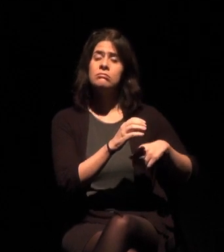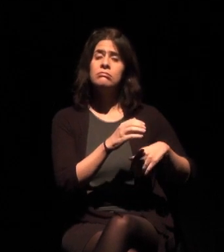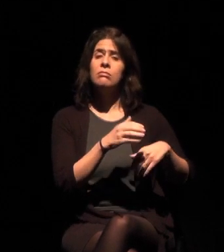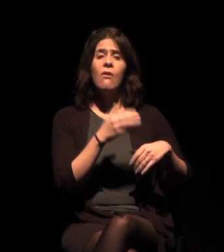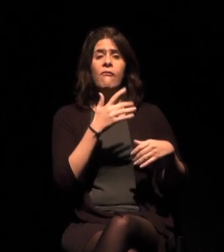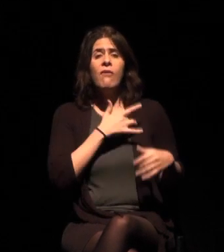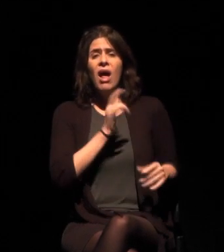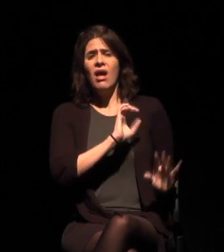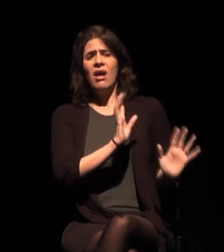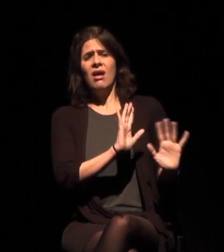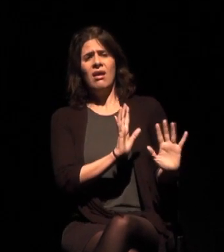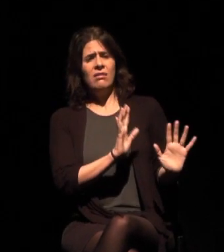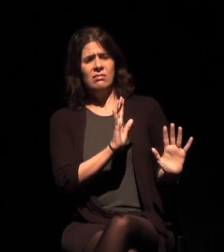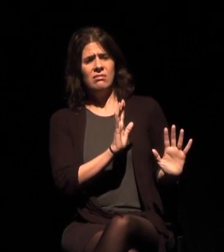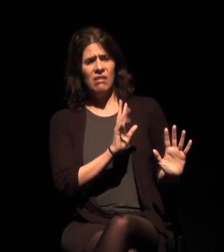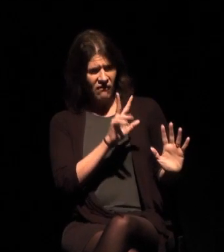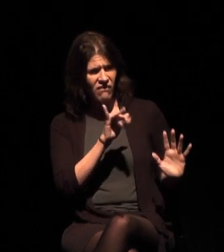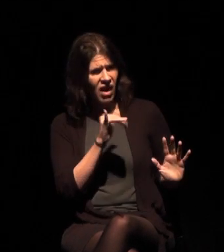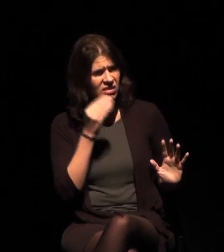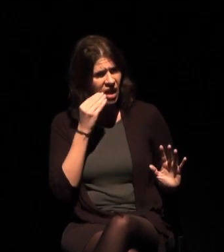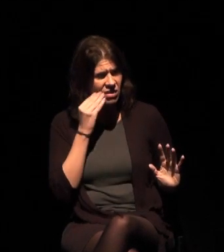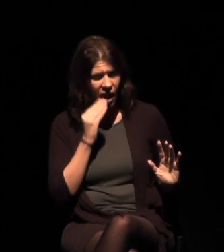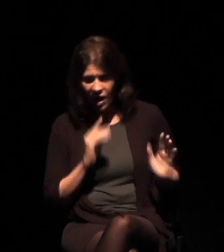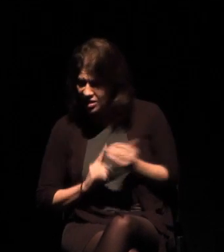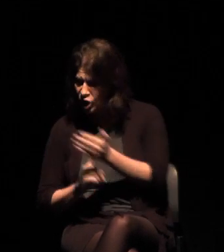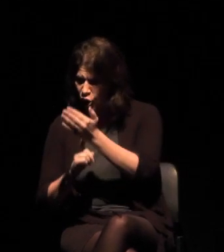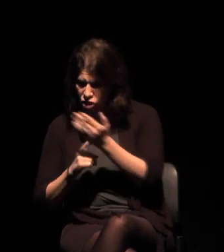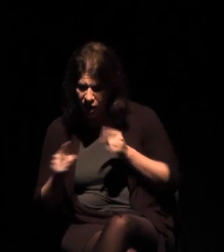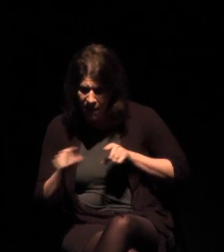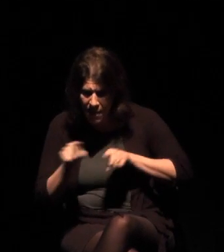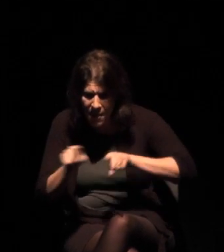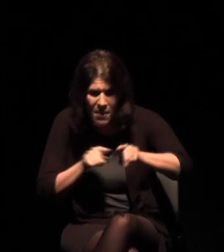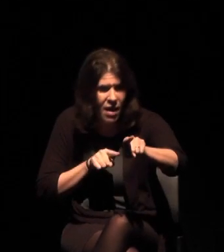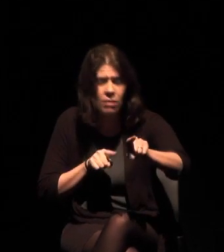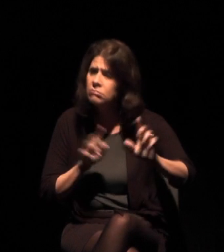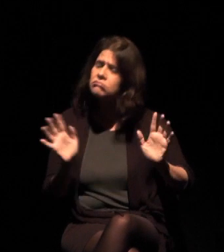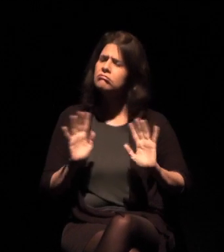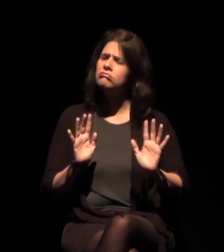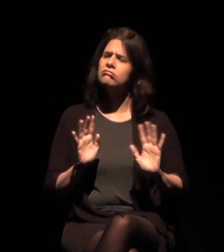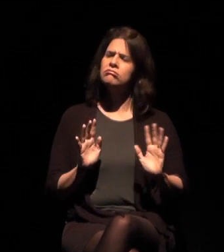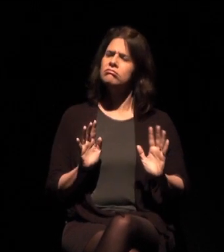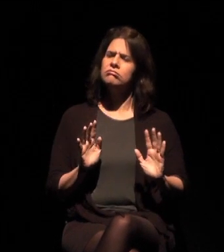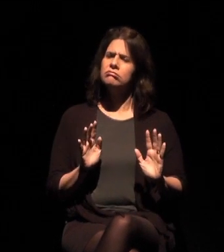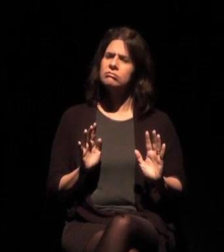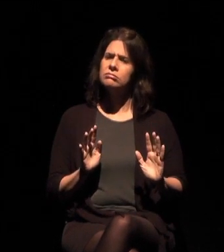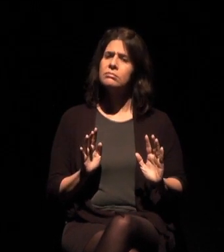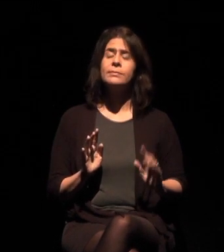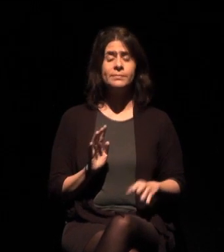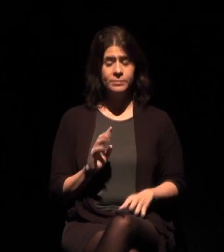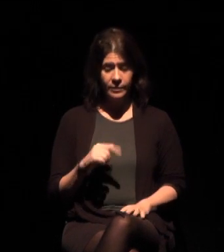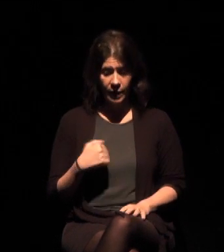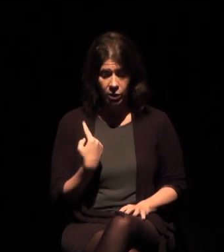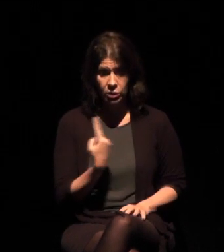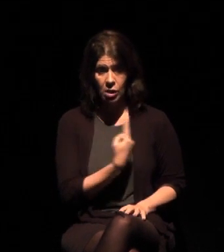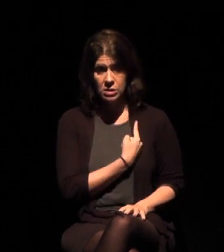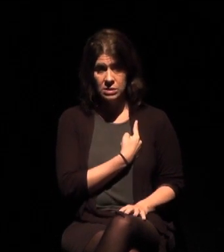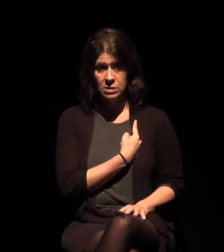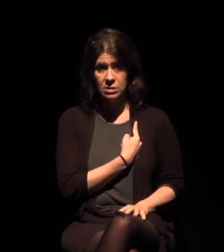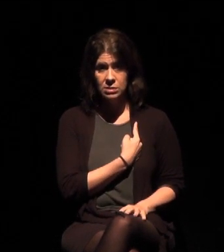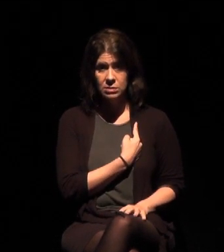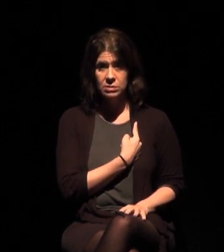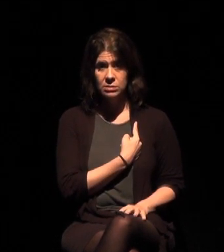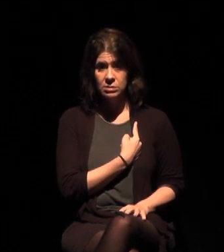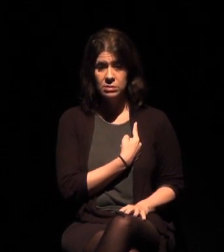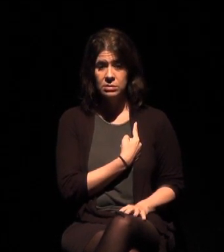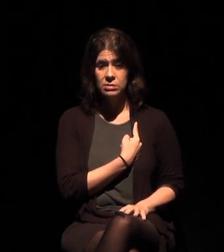portuguesa era de facto inovação tecnológica e aquilo que a gente é que